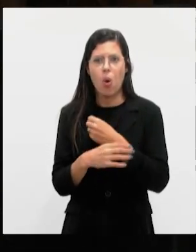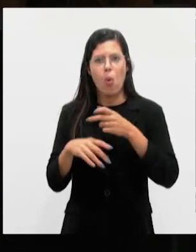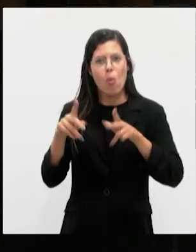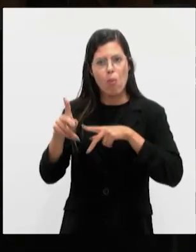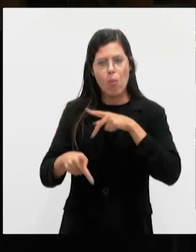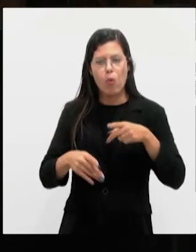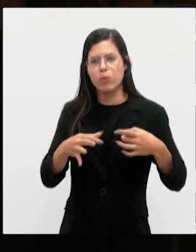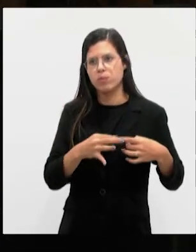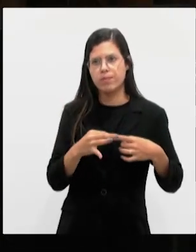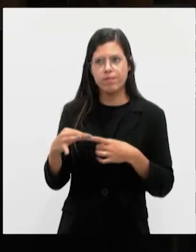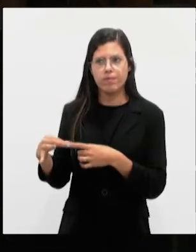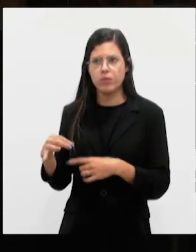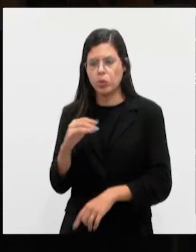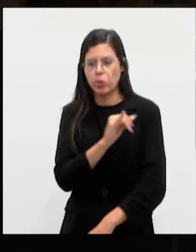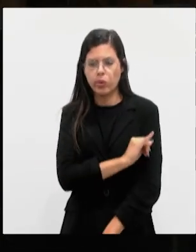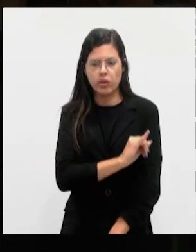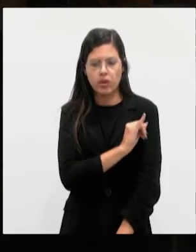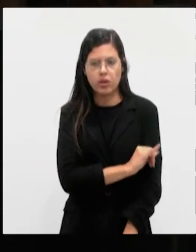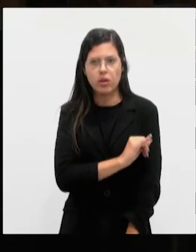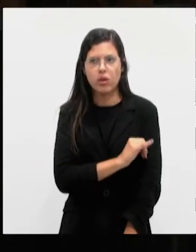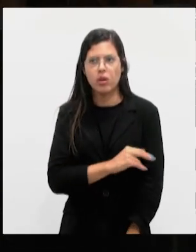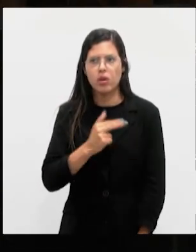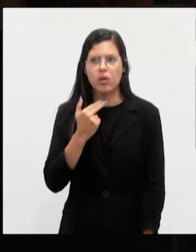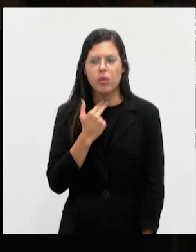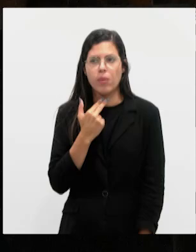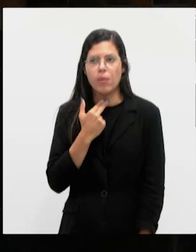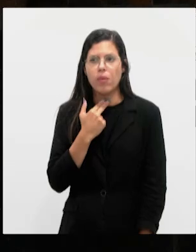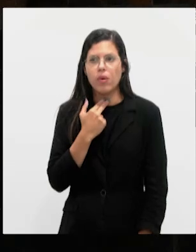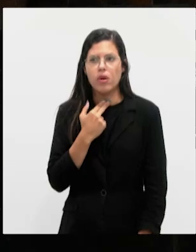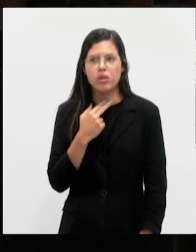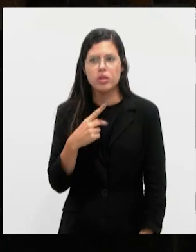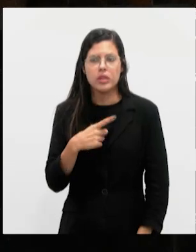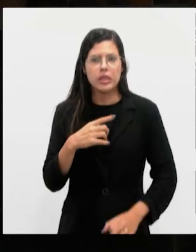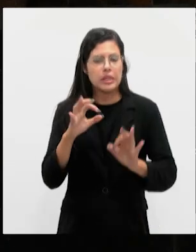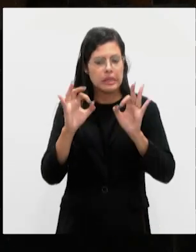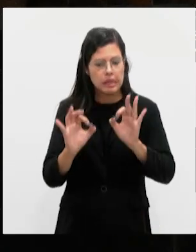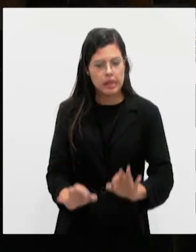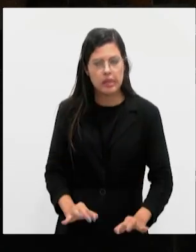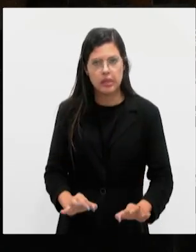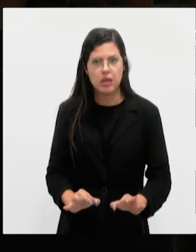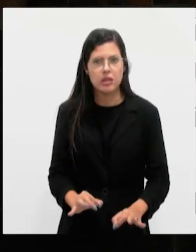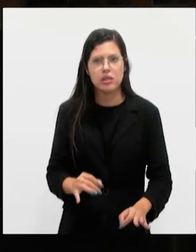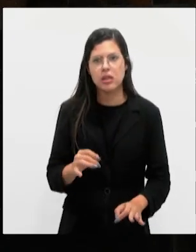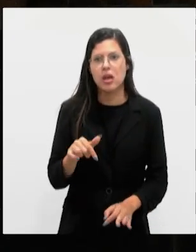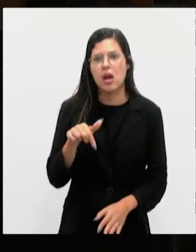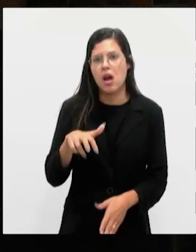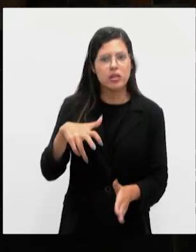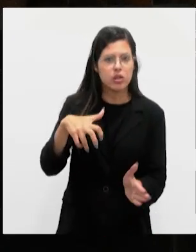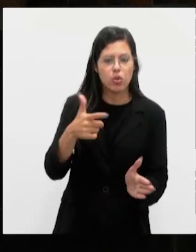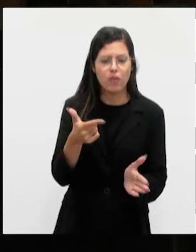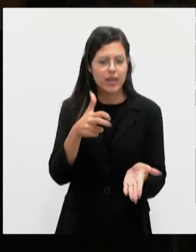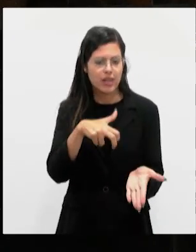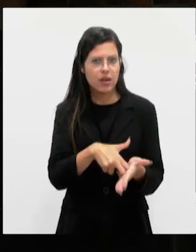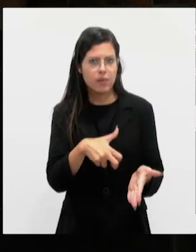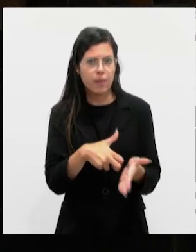carioca. Não pode-se ter a certeza da impunidade para o bandido, para o criminoso.